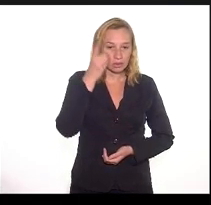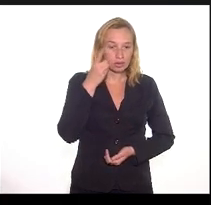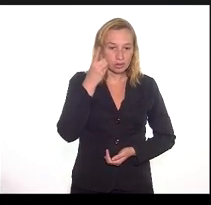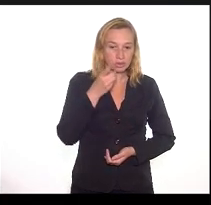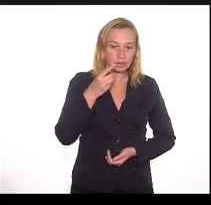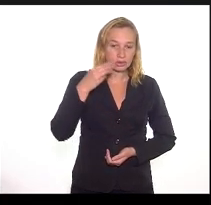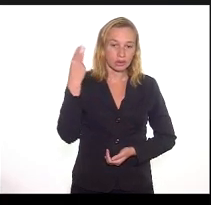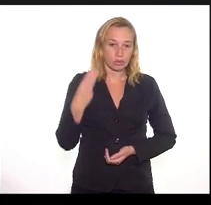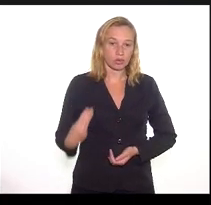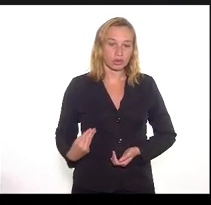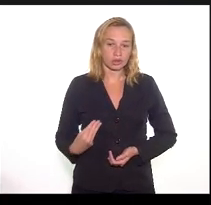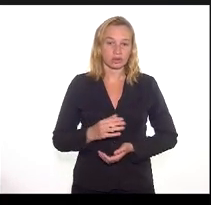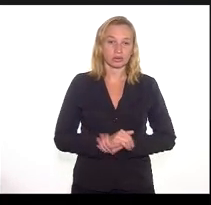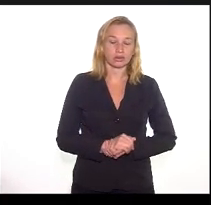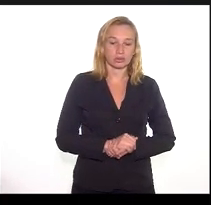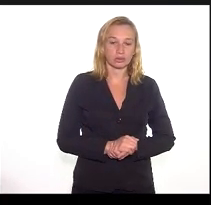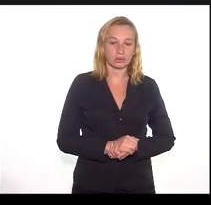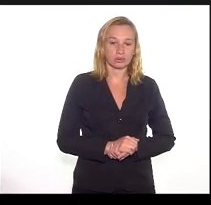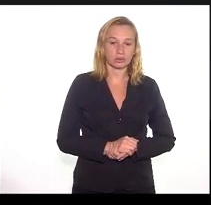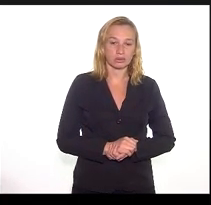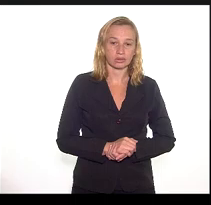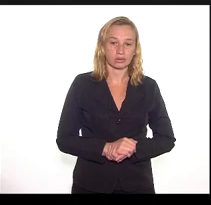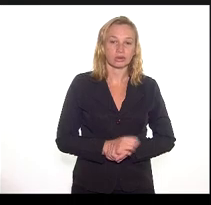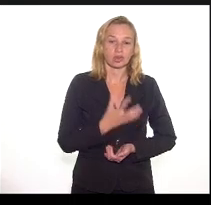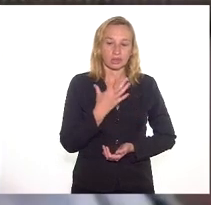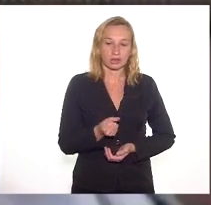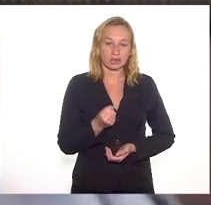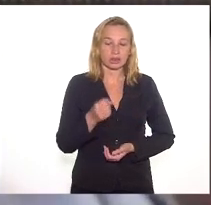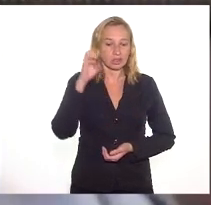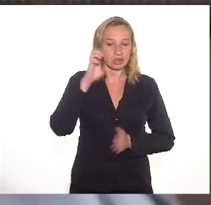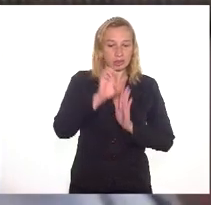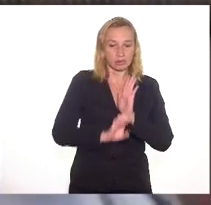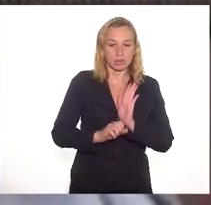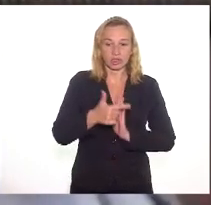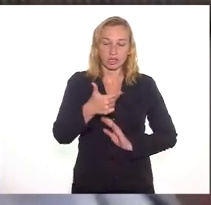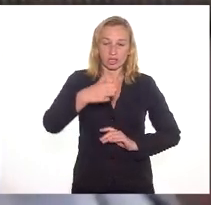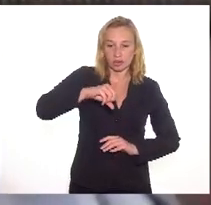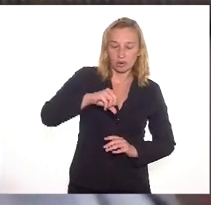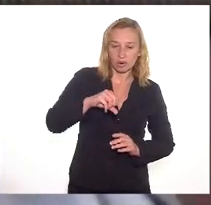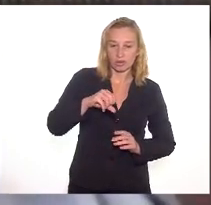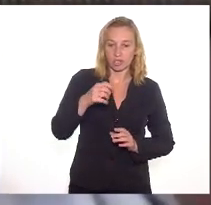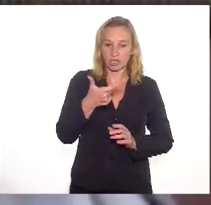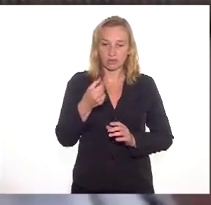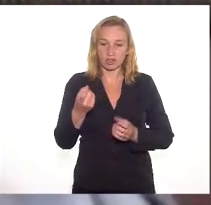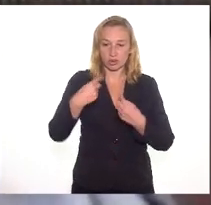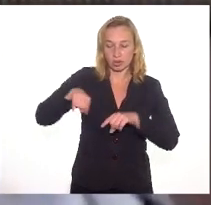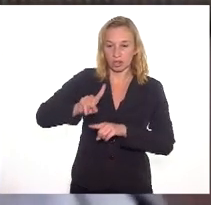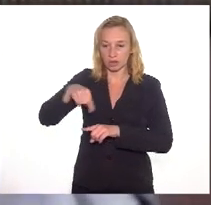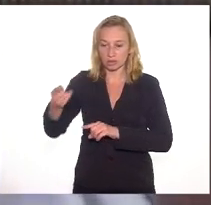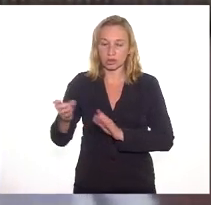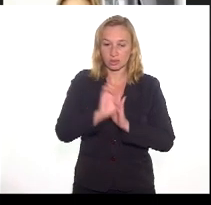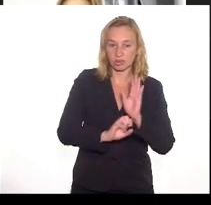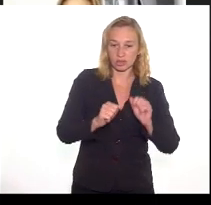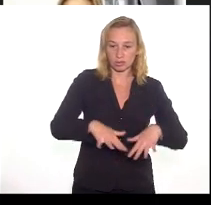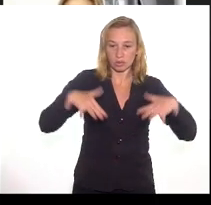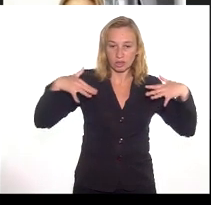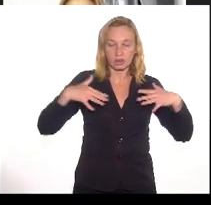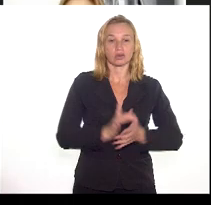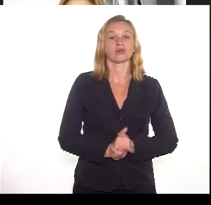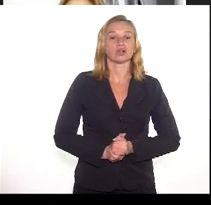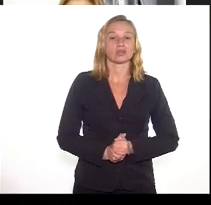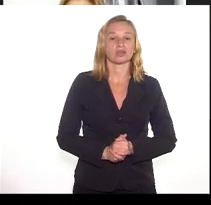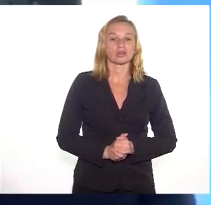Deputada Mônica Francisco. Presidente, favorável às emendas 19 e 20, contrárias às demais emendas do plenário.